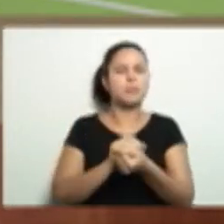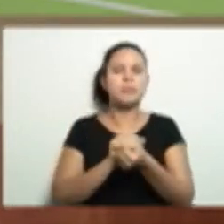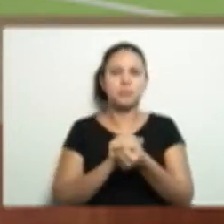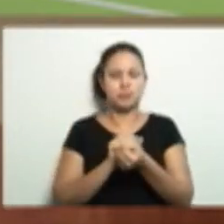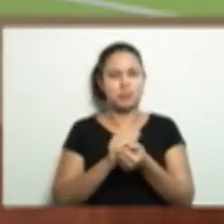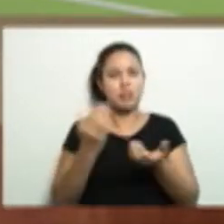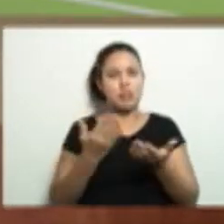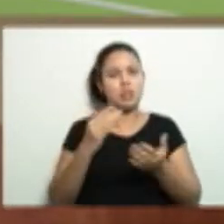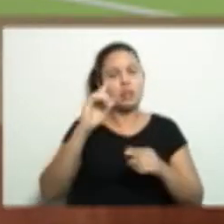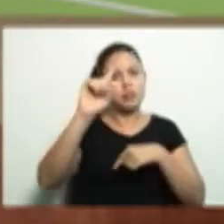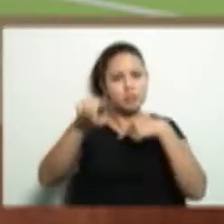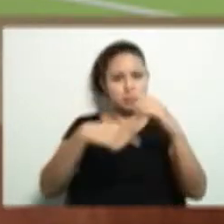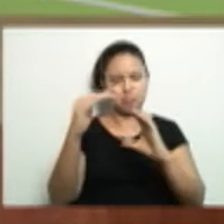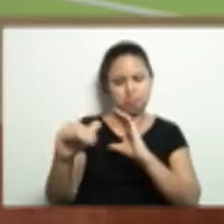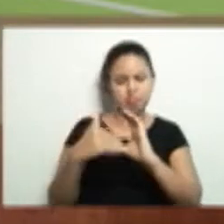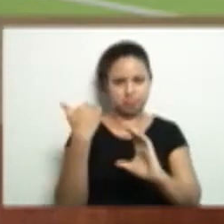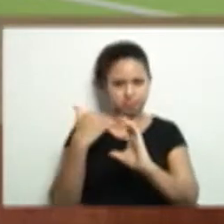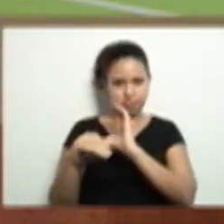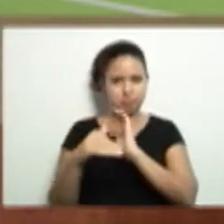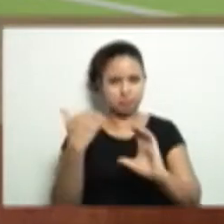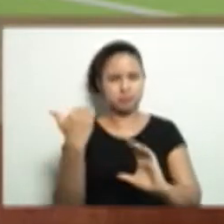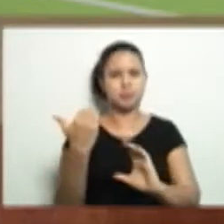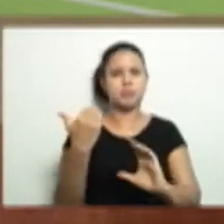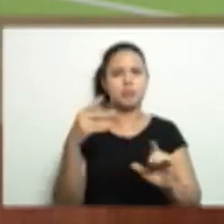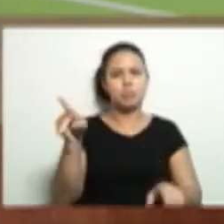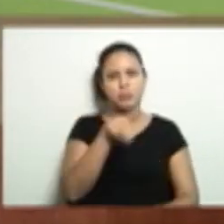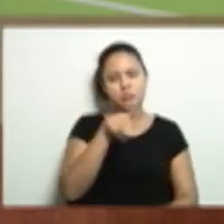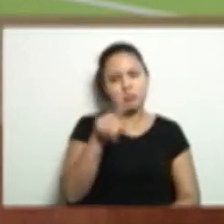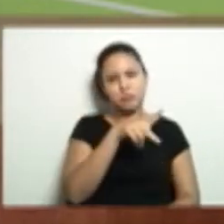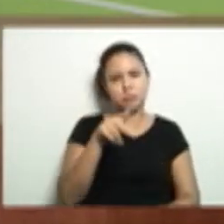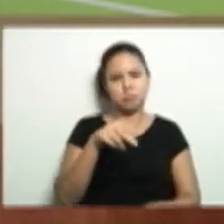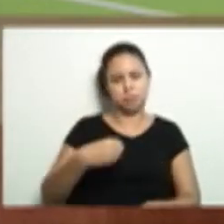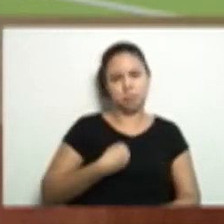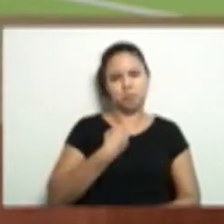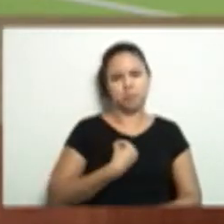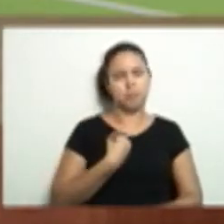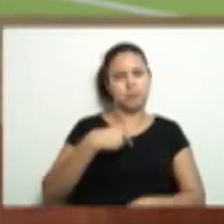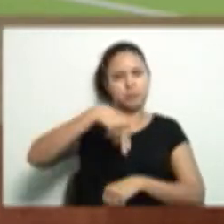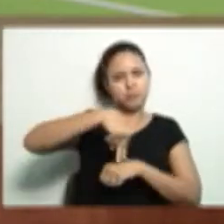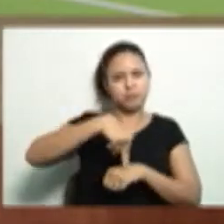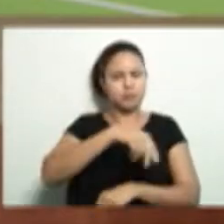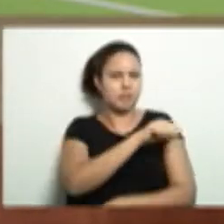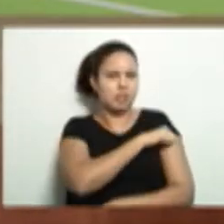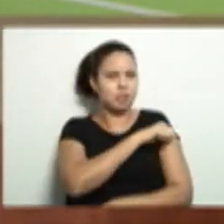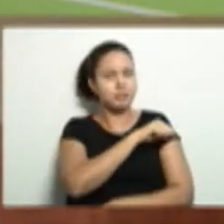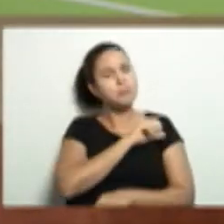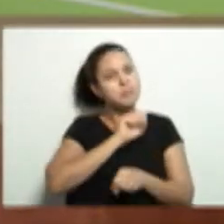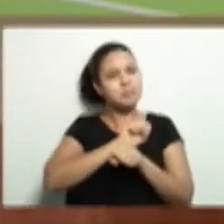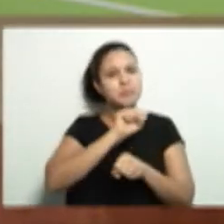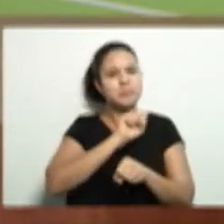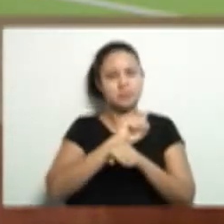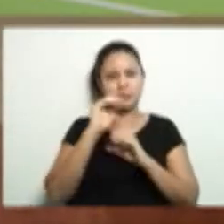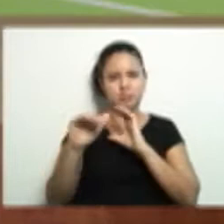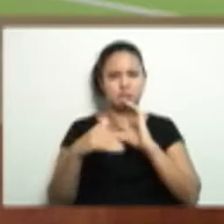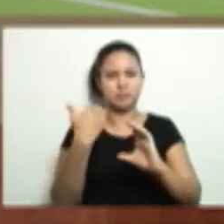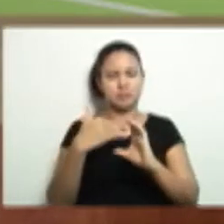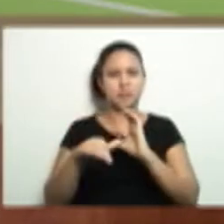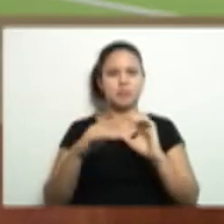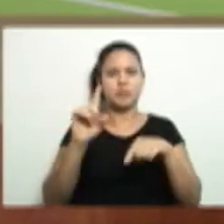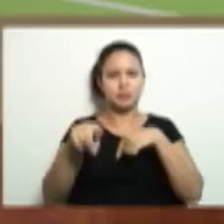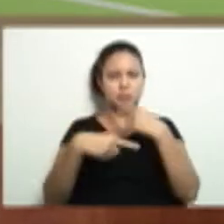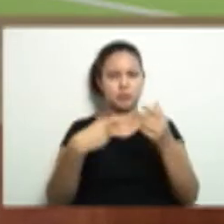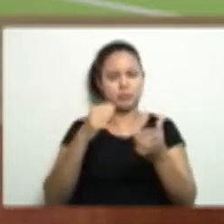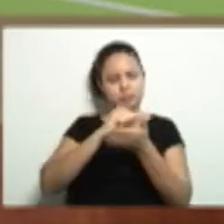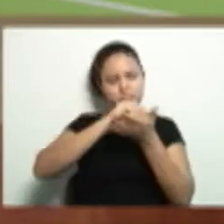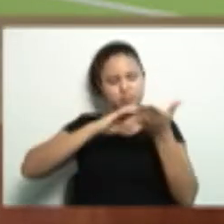a participação de vocês pelo chat, com o professor presencial, os alunos. Ficamos aguardando a participação nos exercícios, qualquer